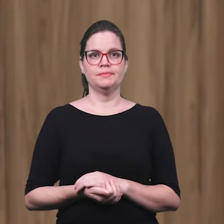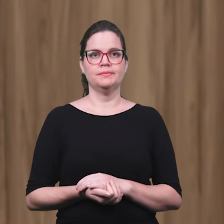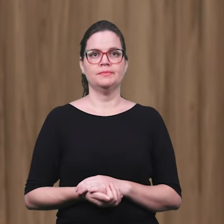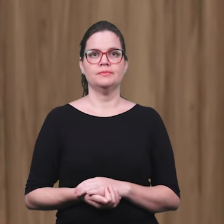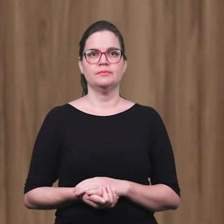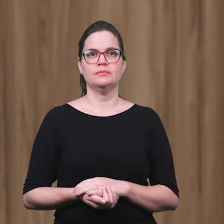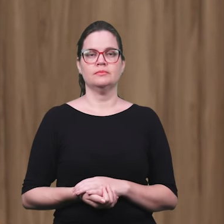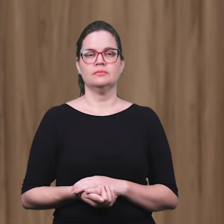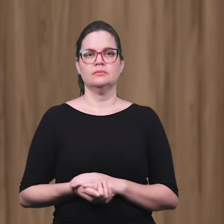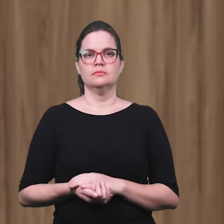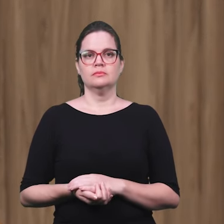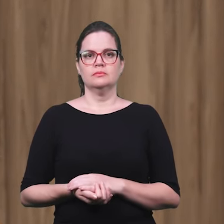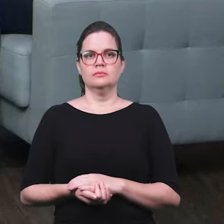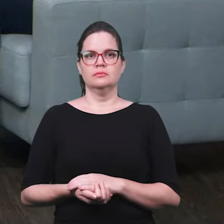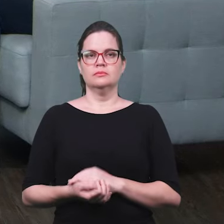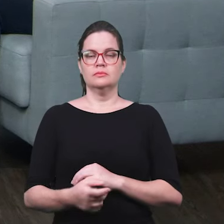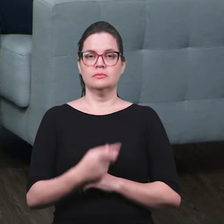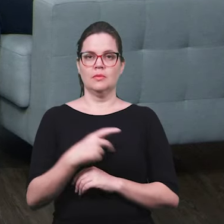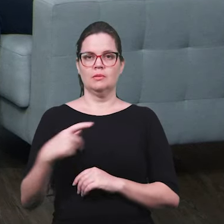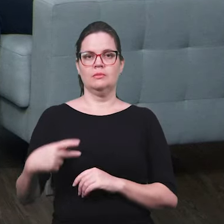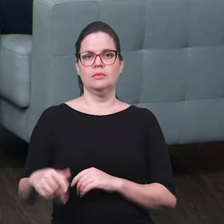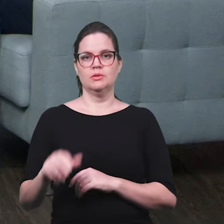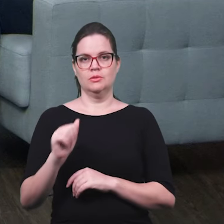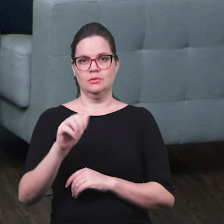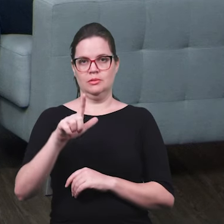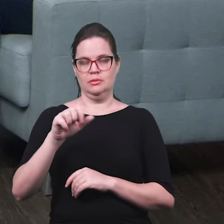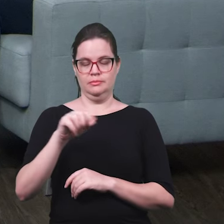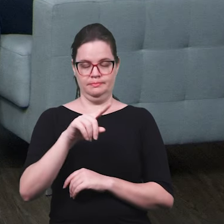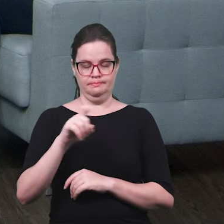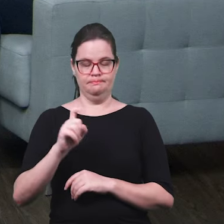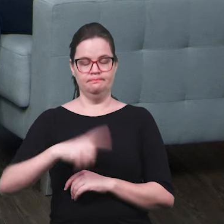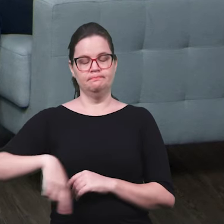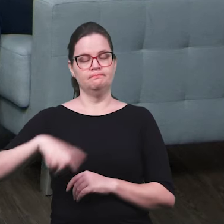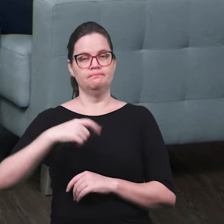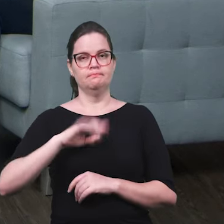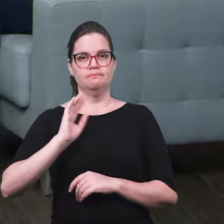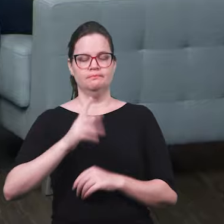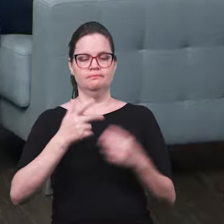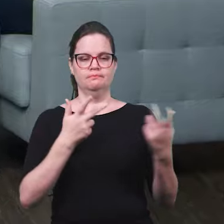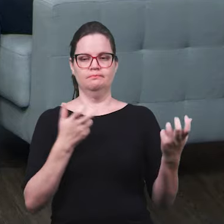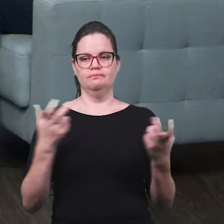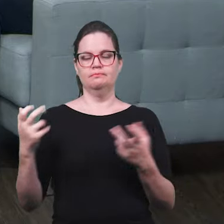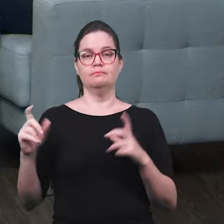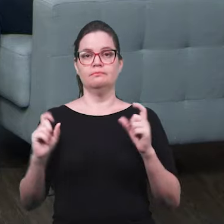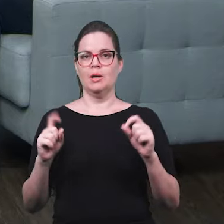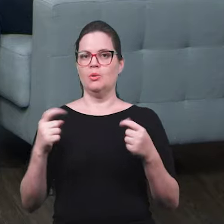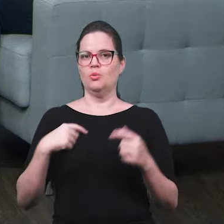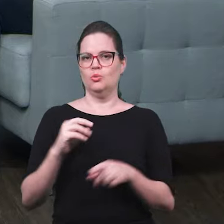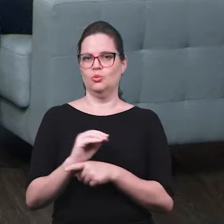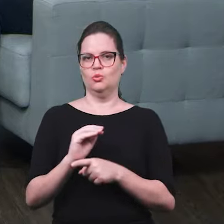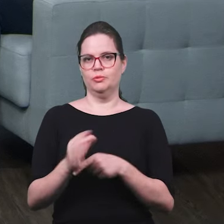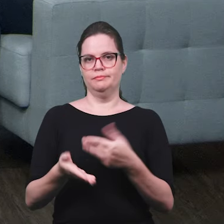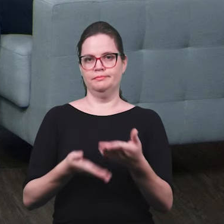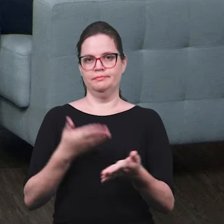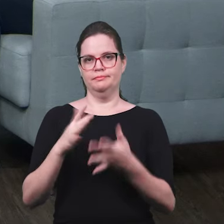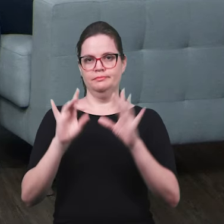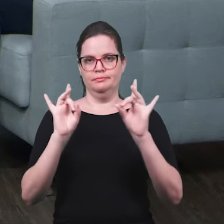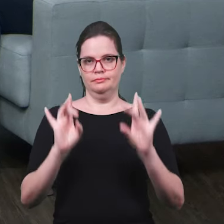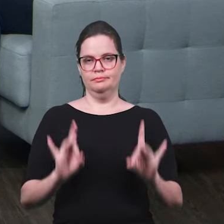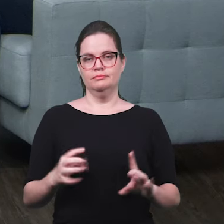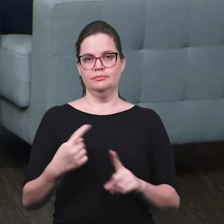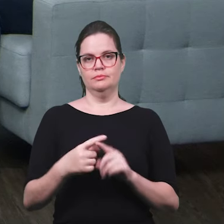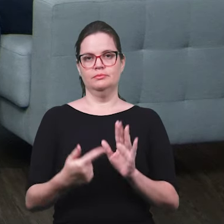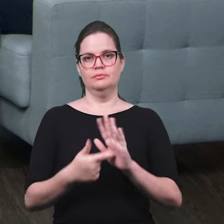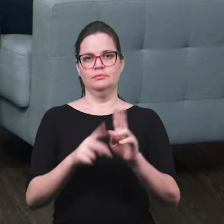esse serviço. Certo. Pastor Alex, então nós vimos aqui que é um cuidado